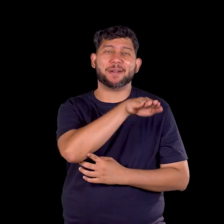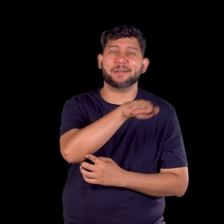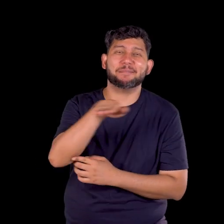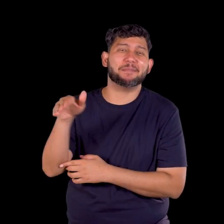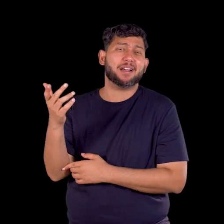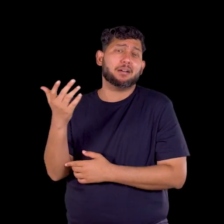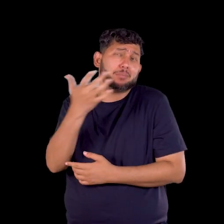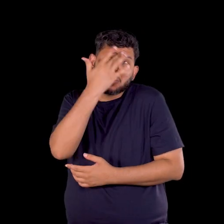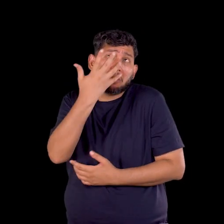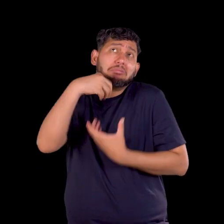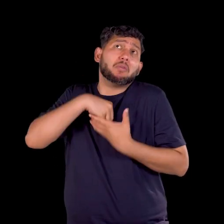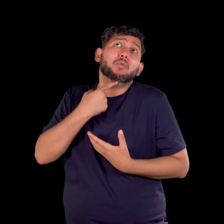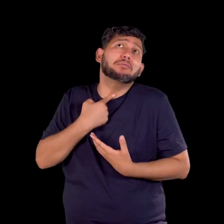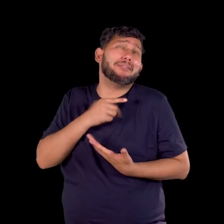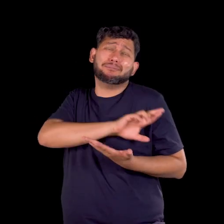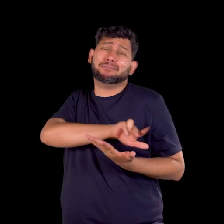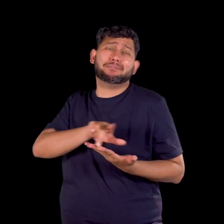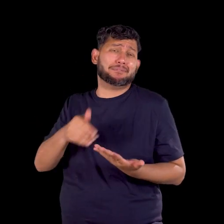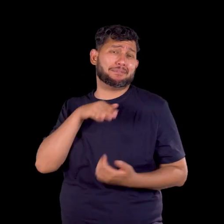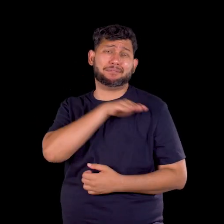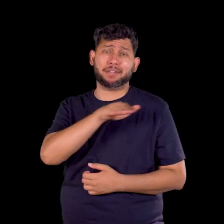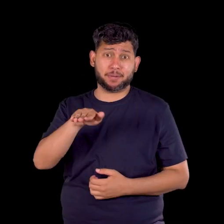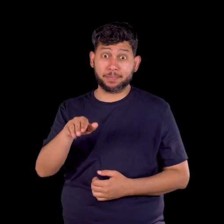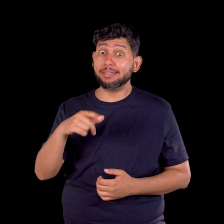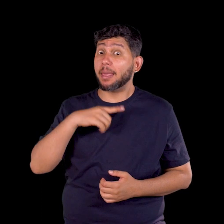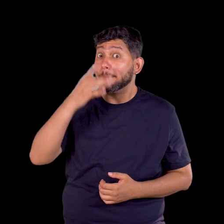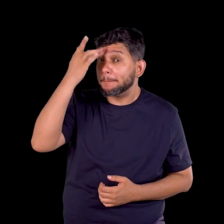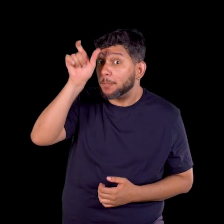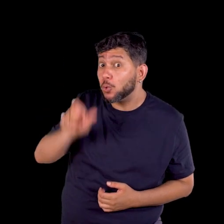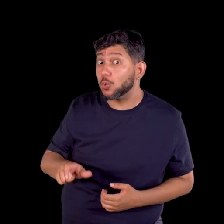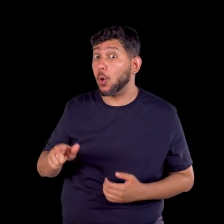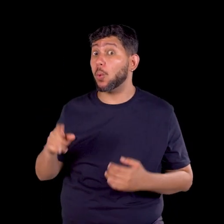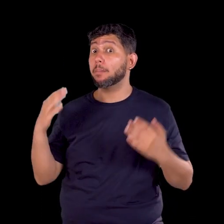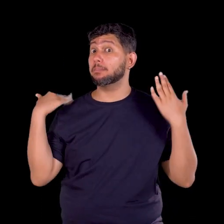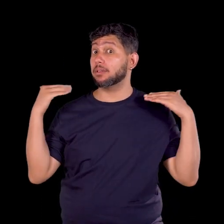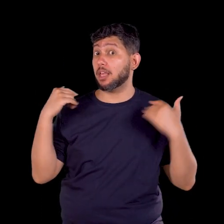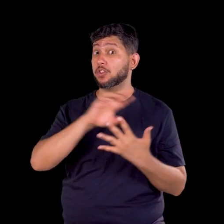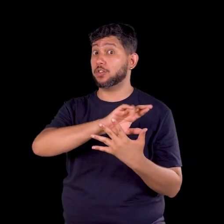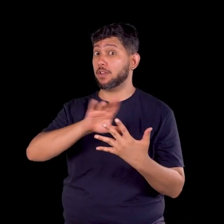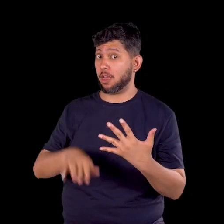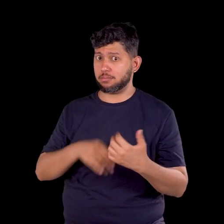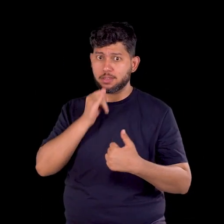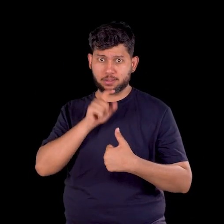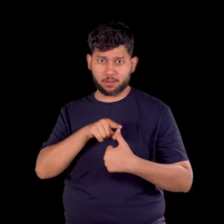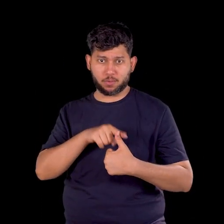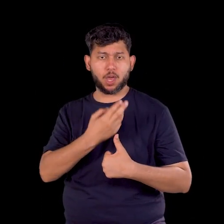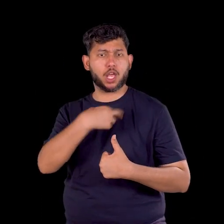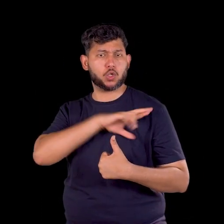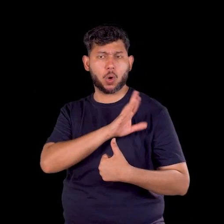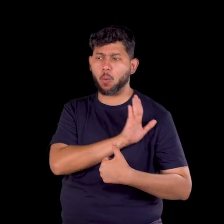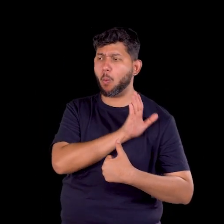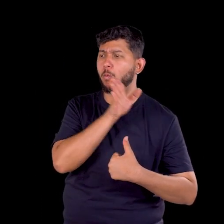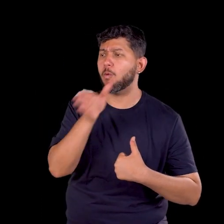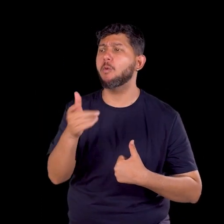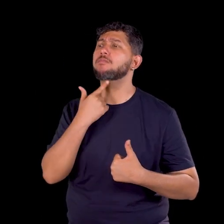são muitos. Há diferentes tipos de turista, desde aqueles que viajam por motivos religiosos, unindo fé com o